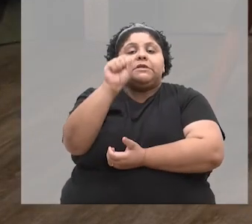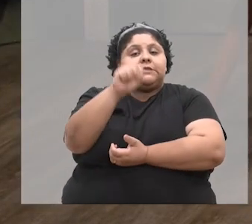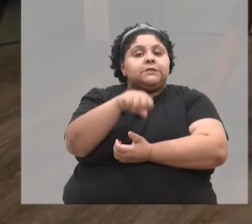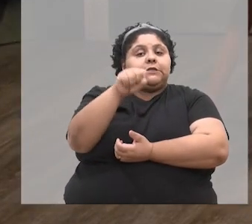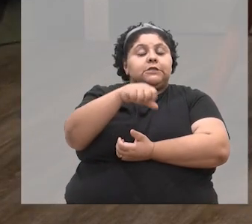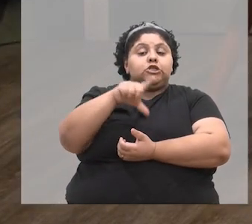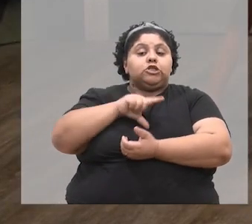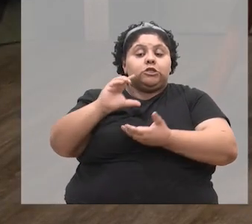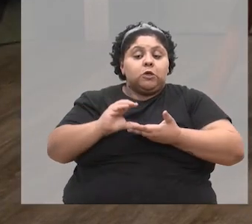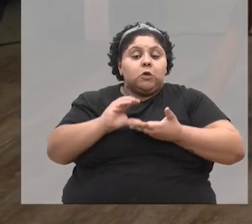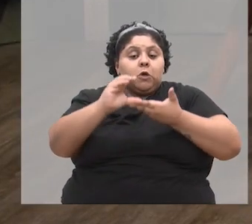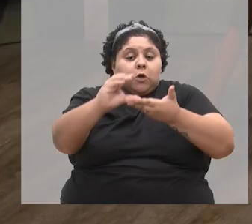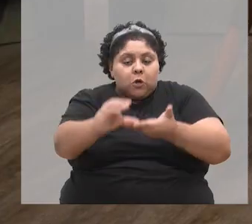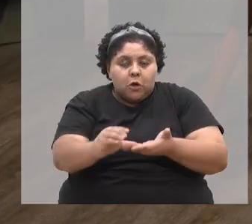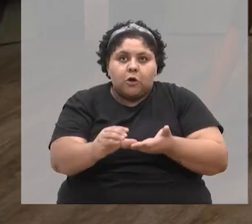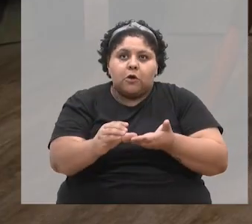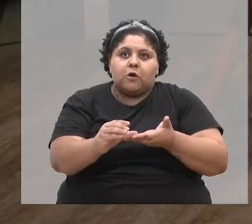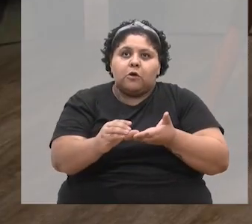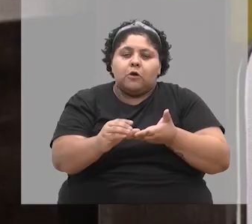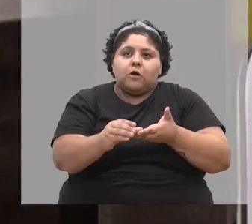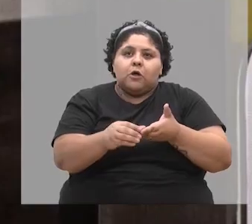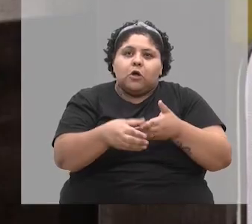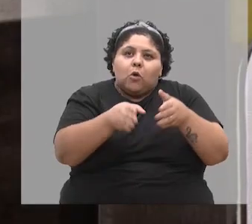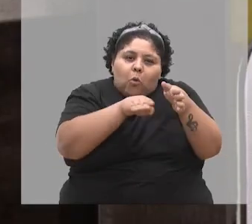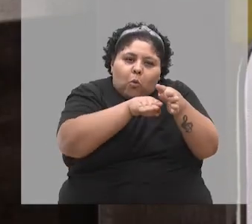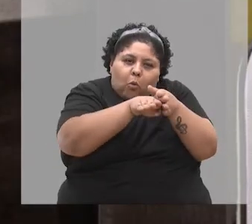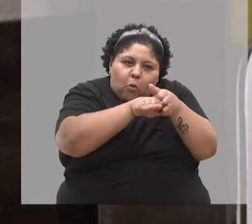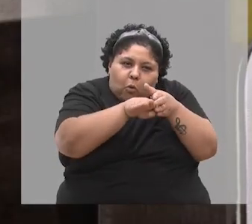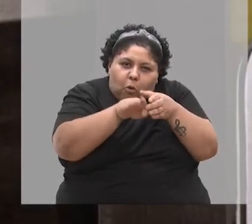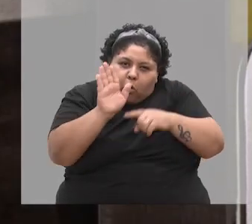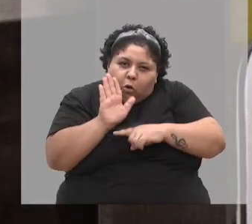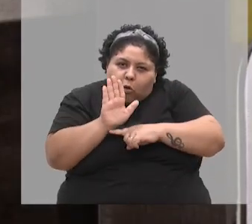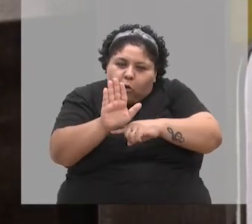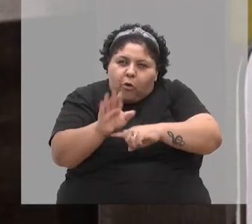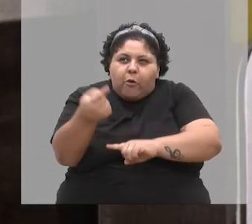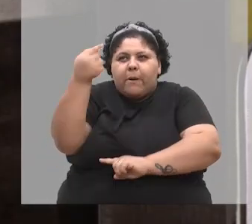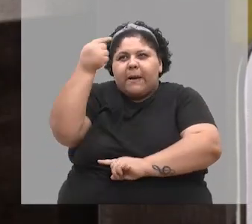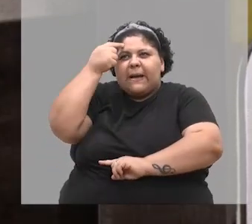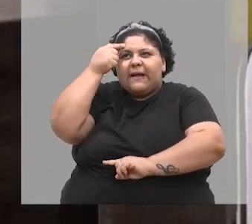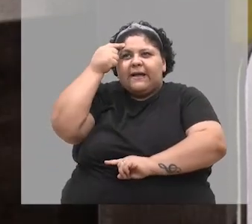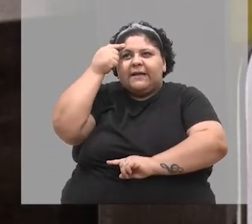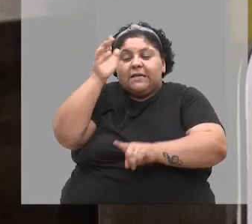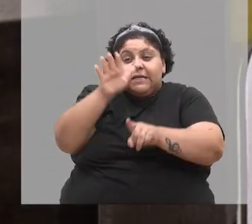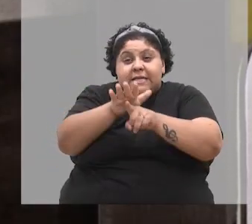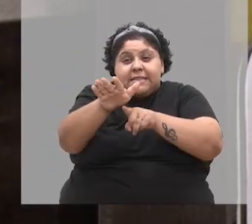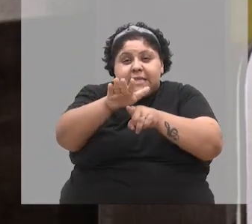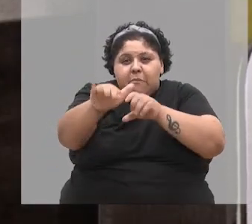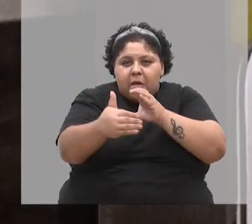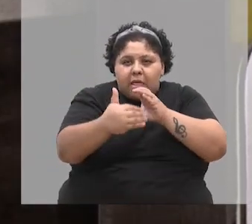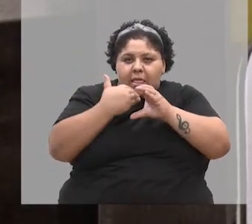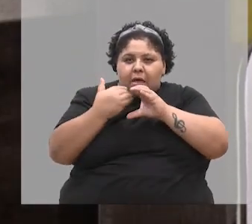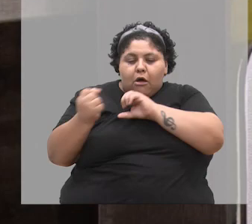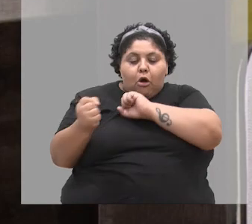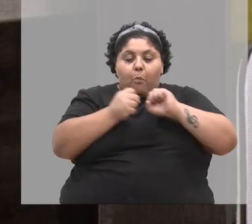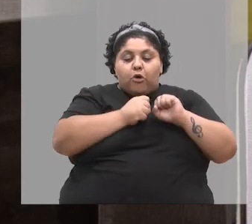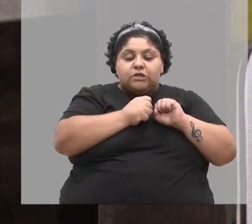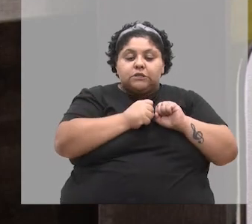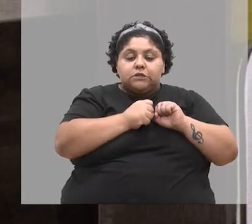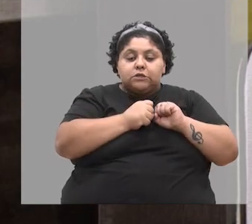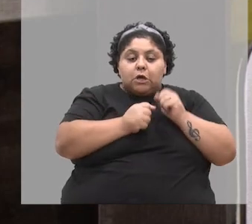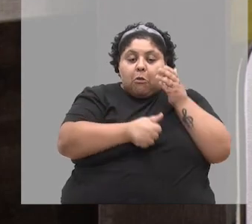Exatamente, é nessa ideia, né, de ter um conselho consultivo que nos auxilie a pensar, que nos traga demandas para que a